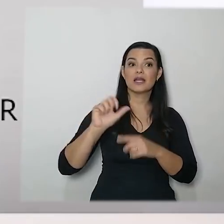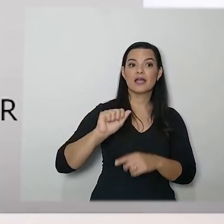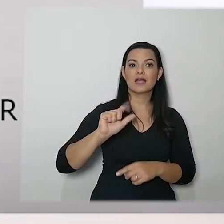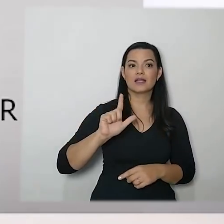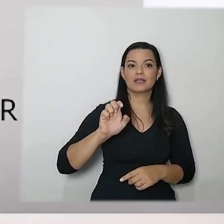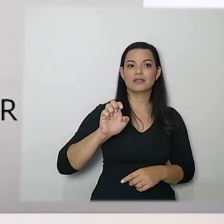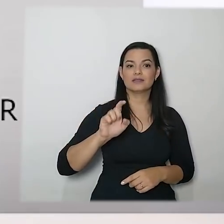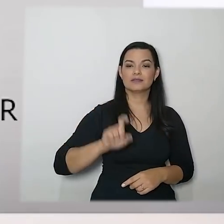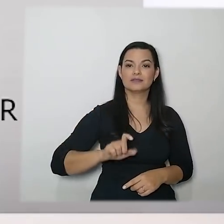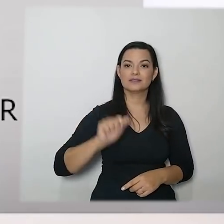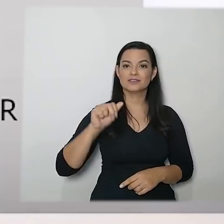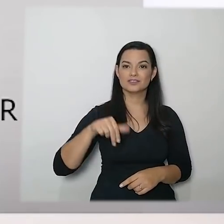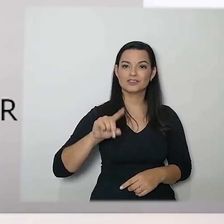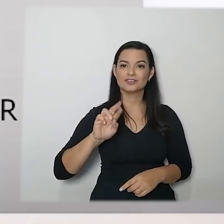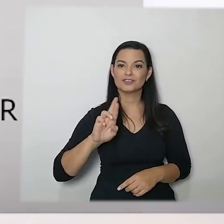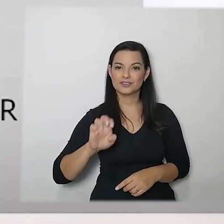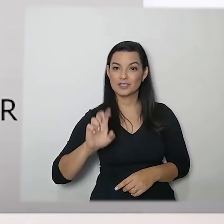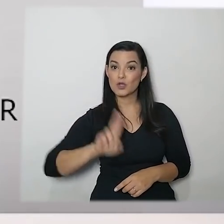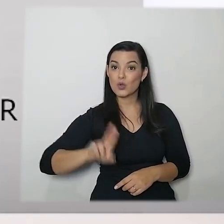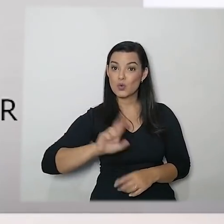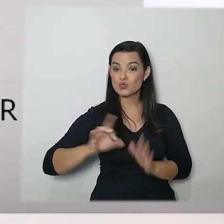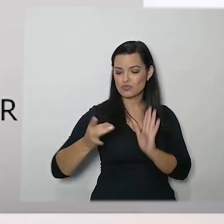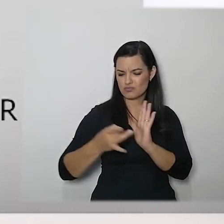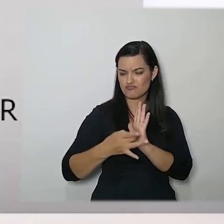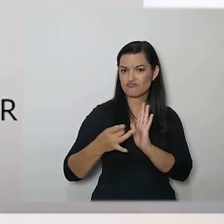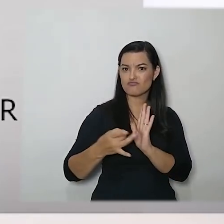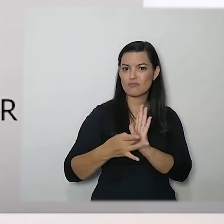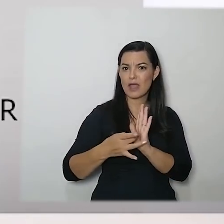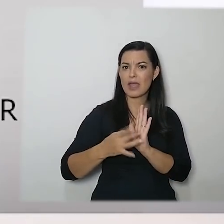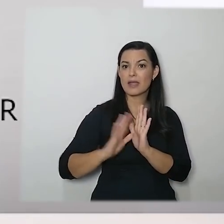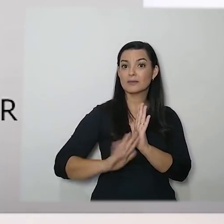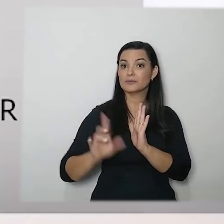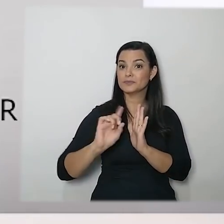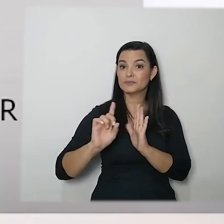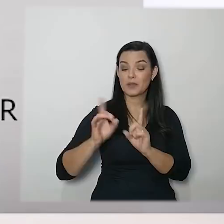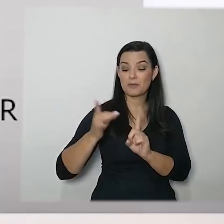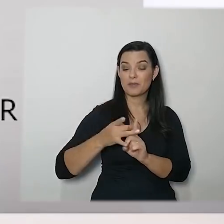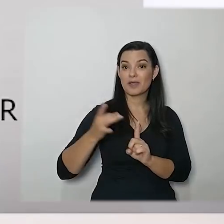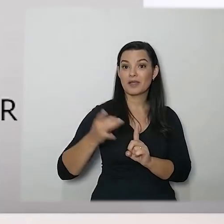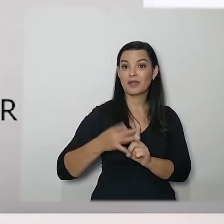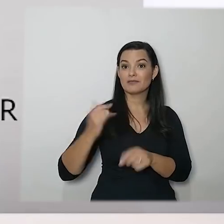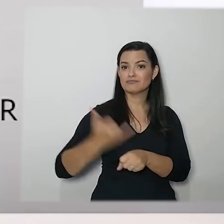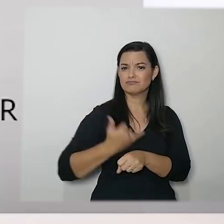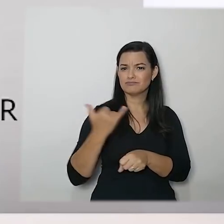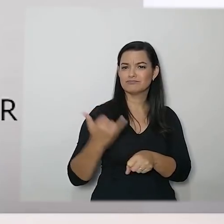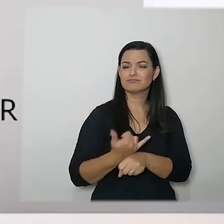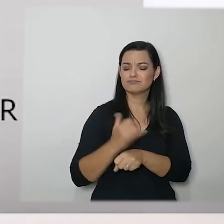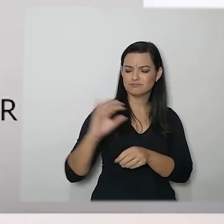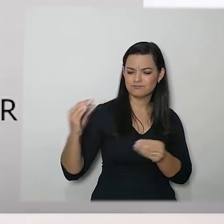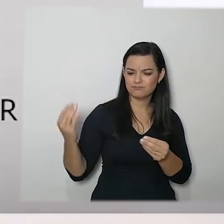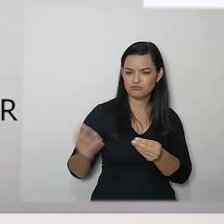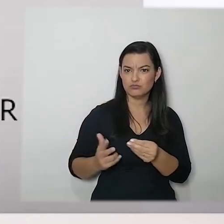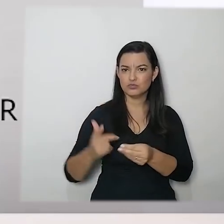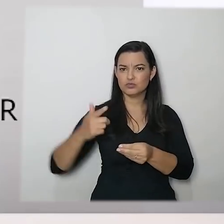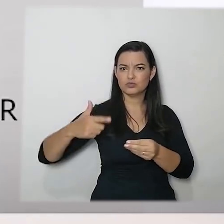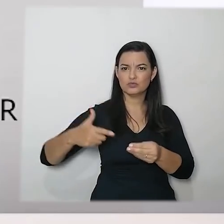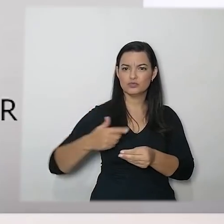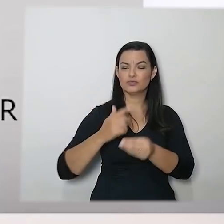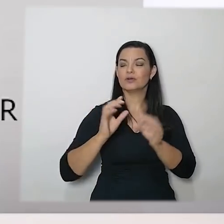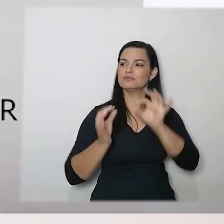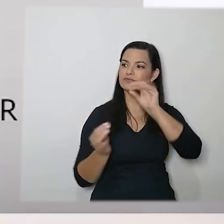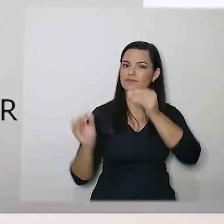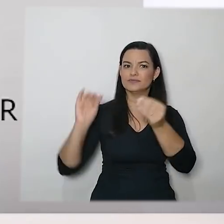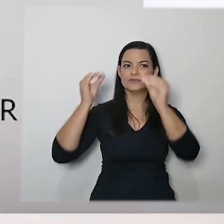como ferro, arame e aquelas placas ali em cima de aço, notem, branca,